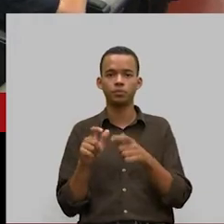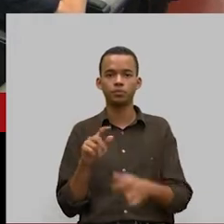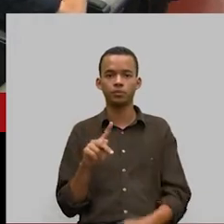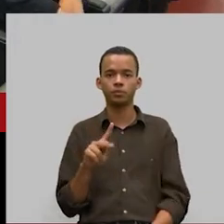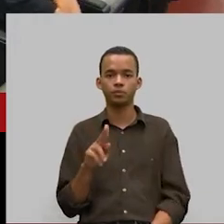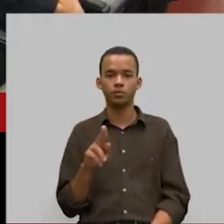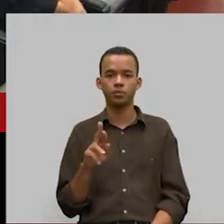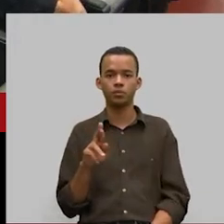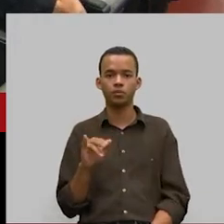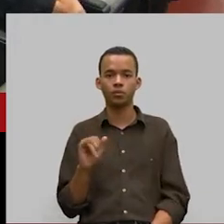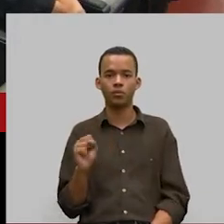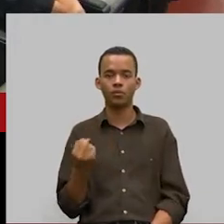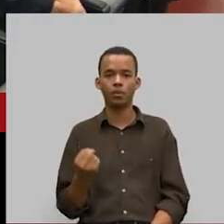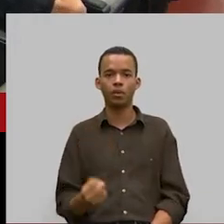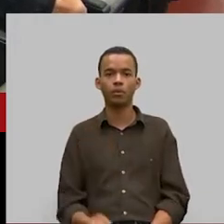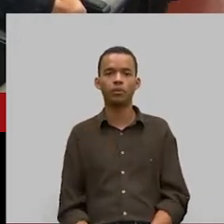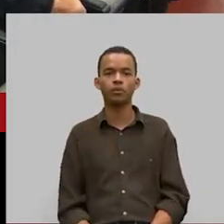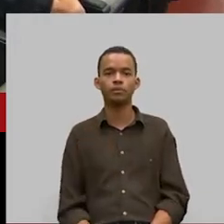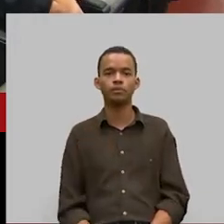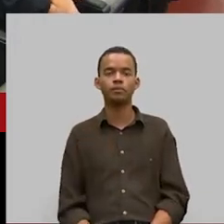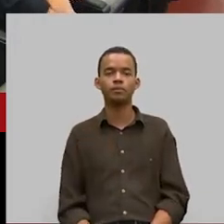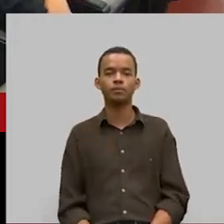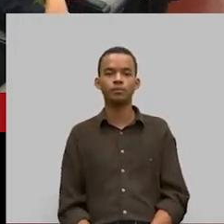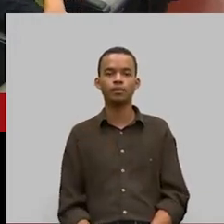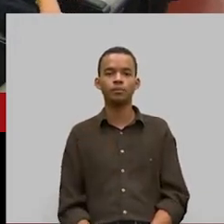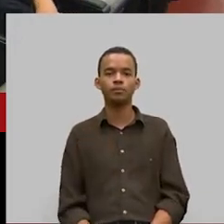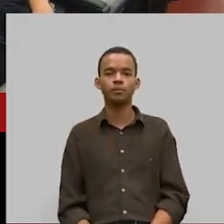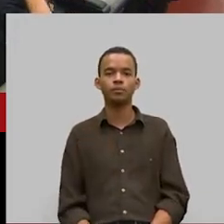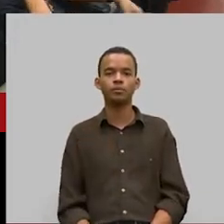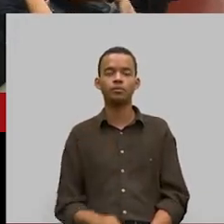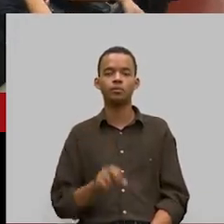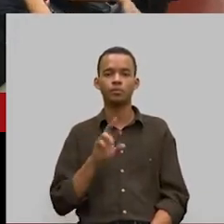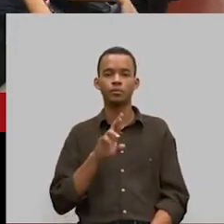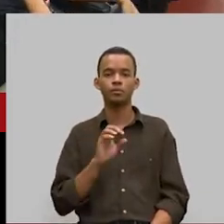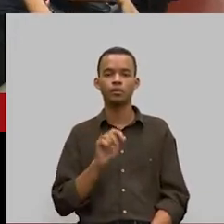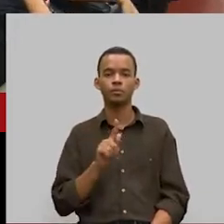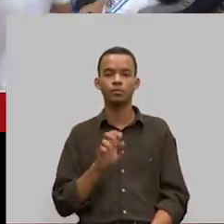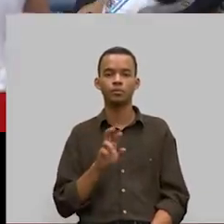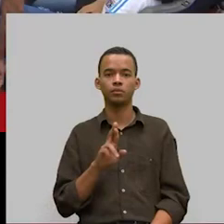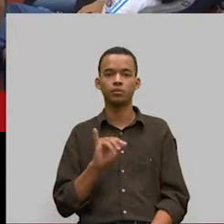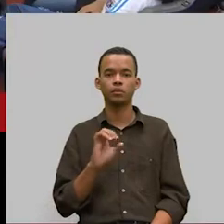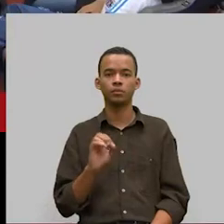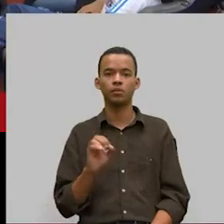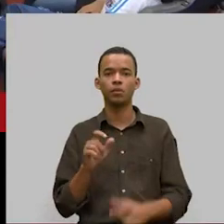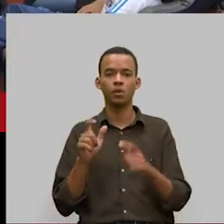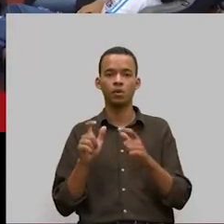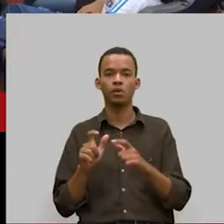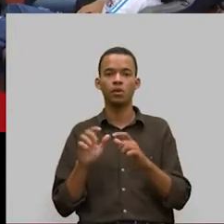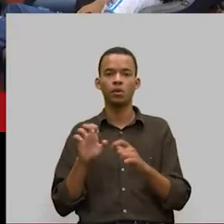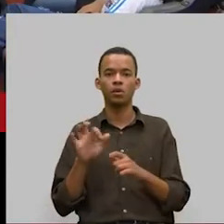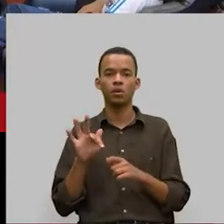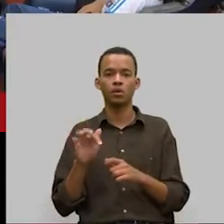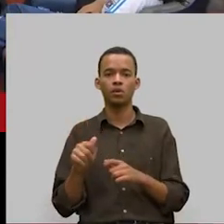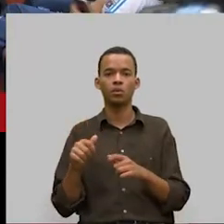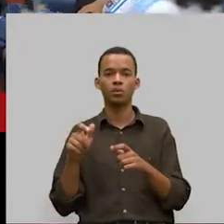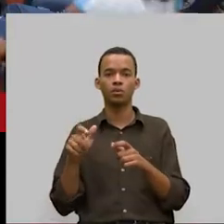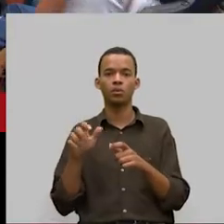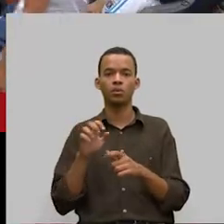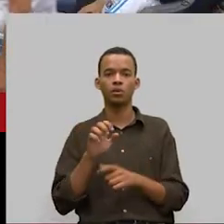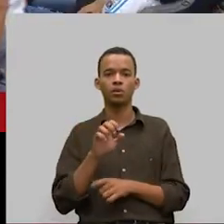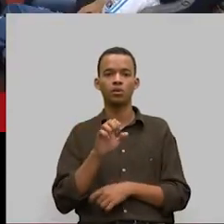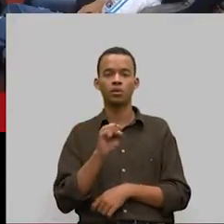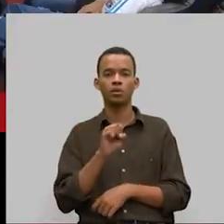poris de Araponga Rogério que é da escola família agrícola Serra dos Aimorés e o